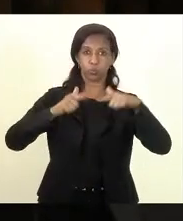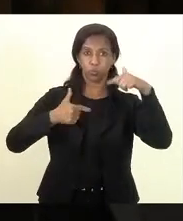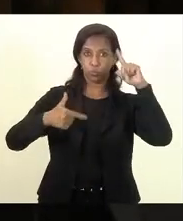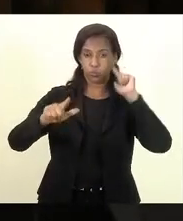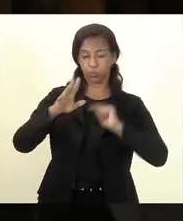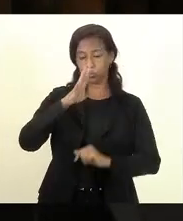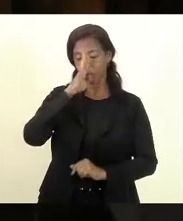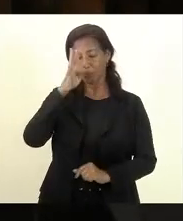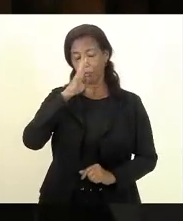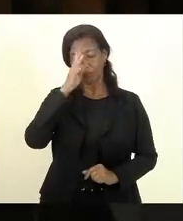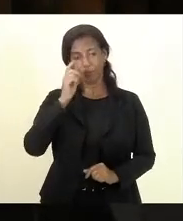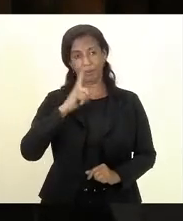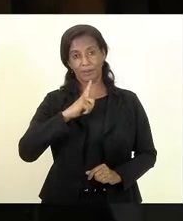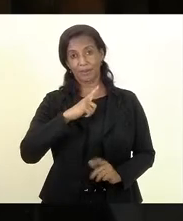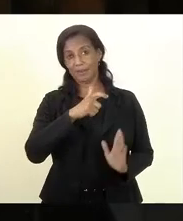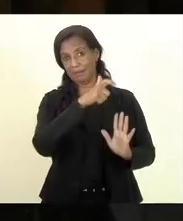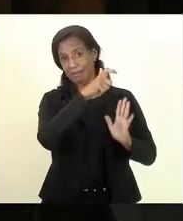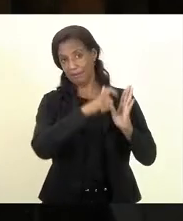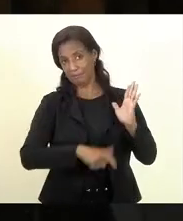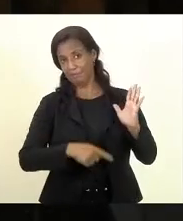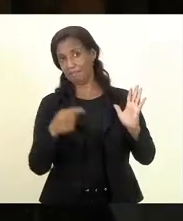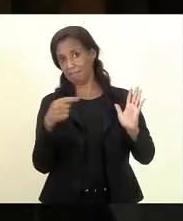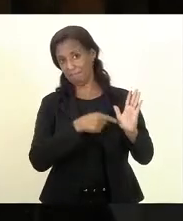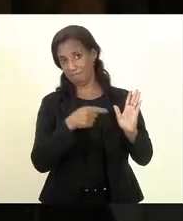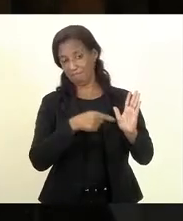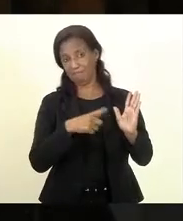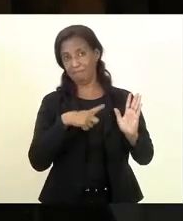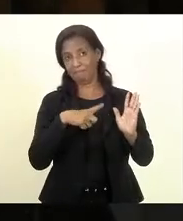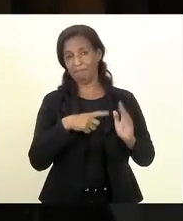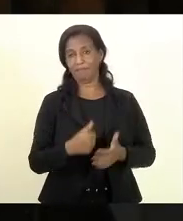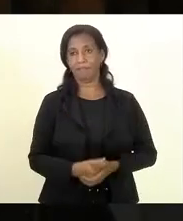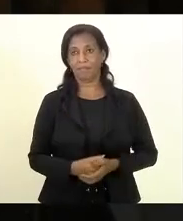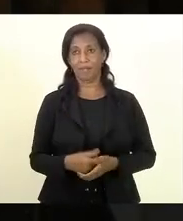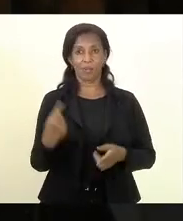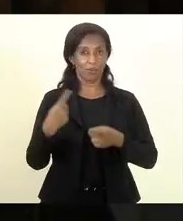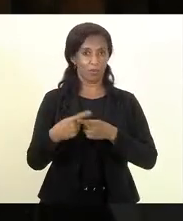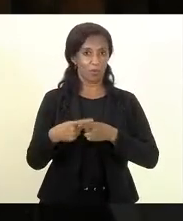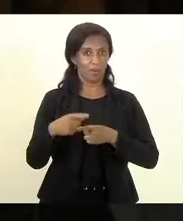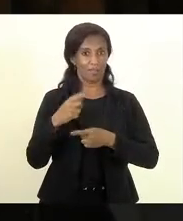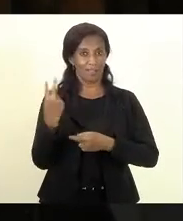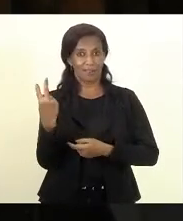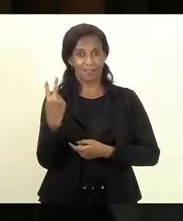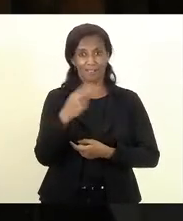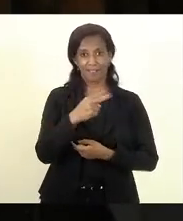barbaridades que lá existirão. Porque desta dupla,